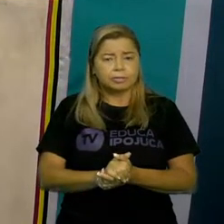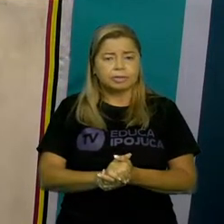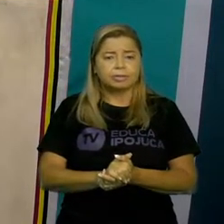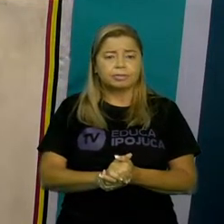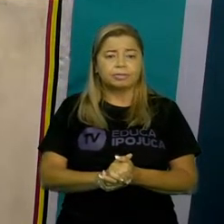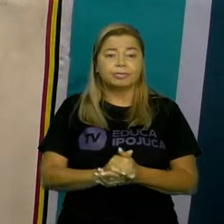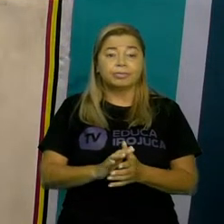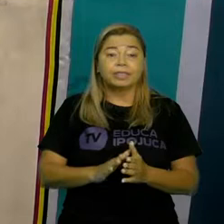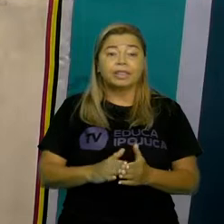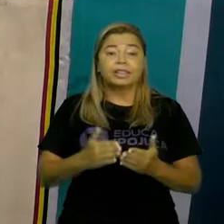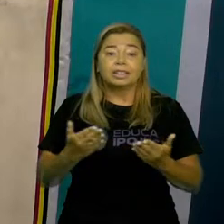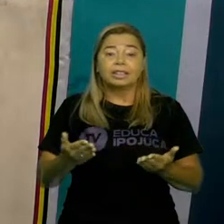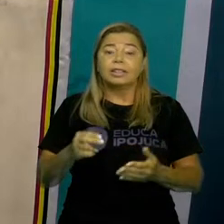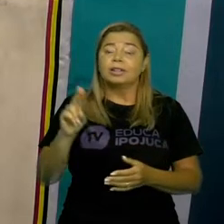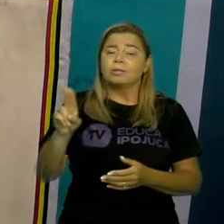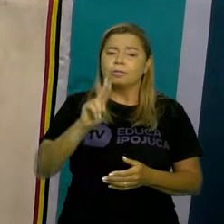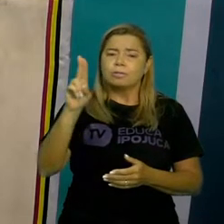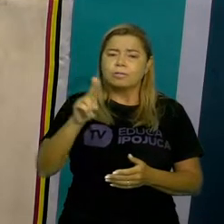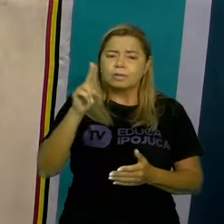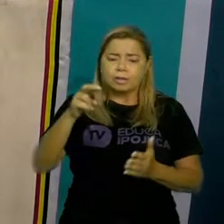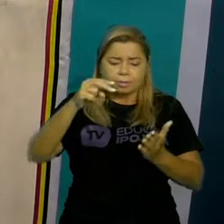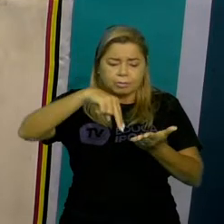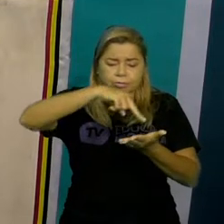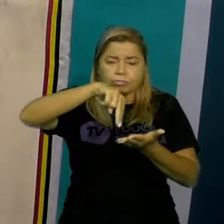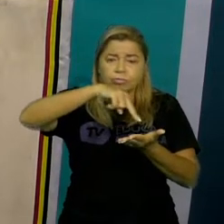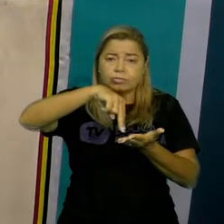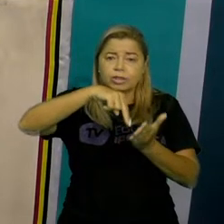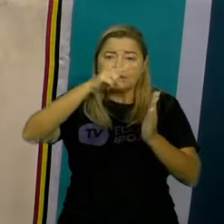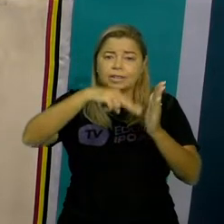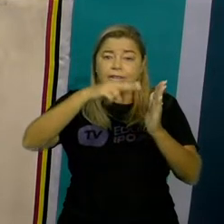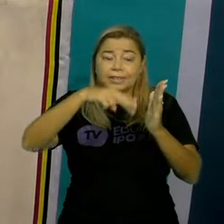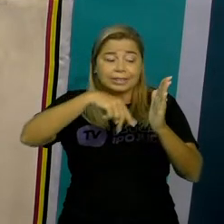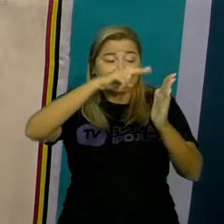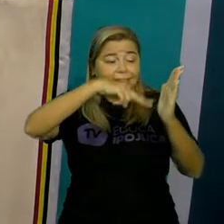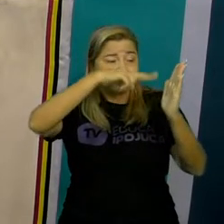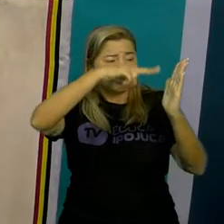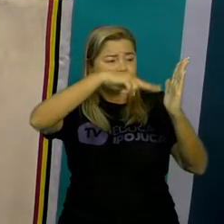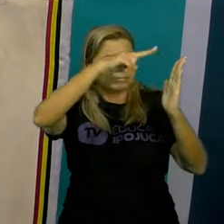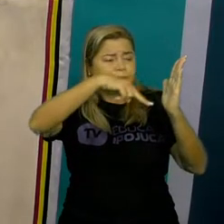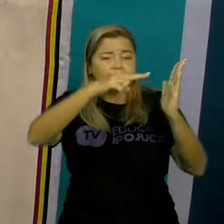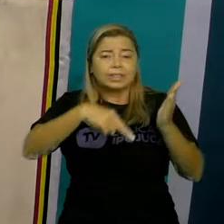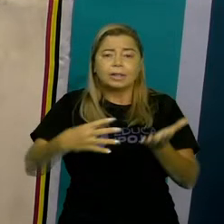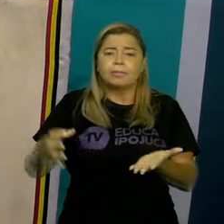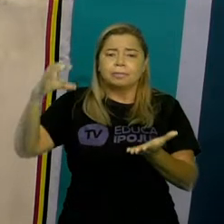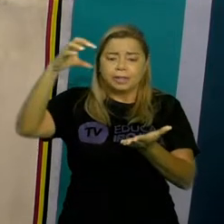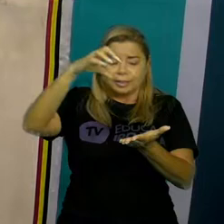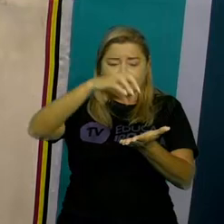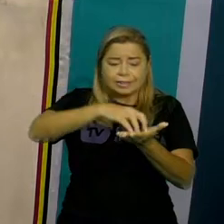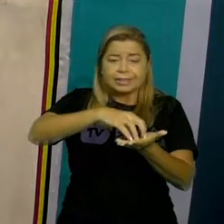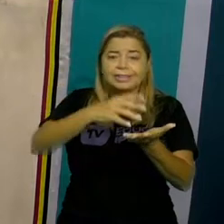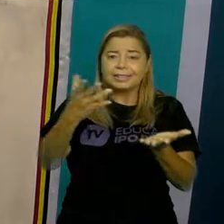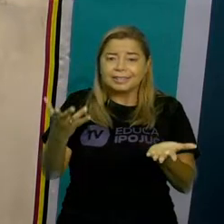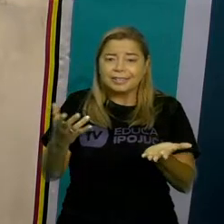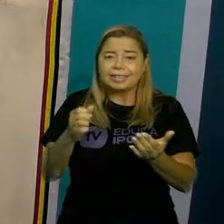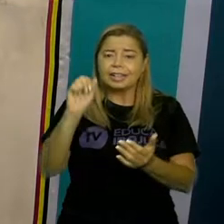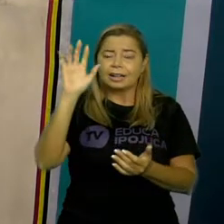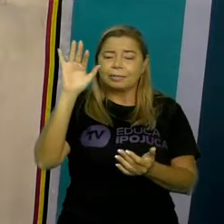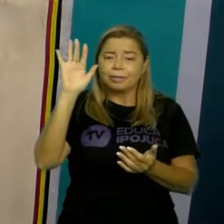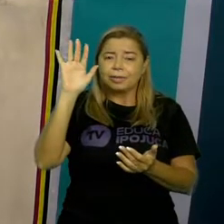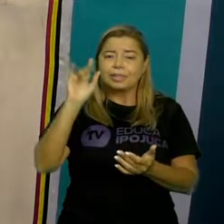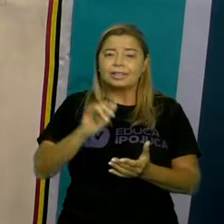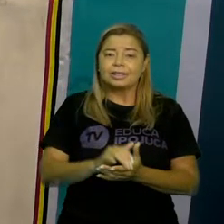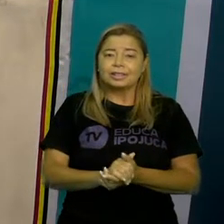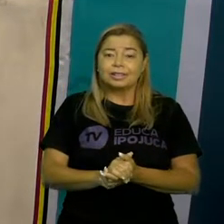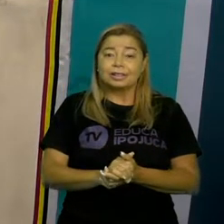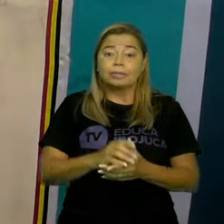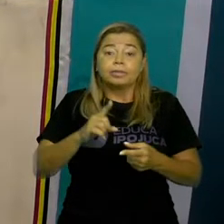nossas mãozinhas usamos tinta guache para pintar a mão, para fazer um carimbo com a nossa atividade. Também tivemos